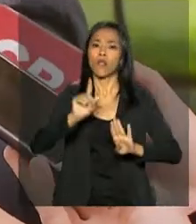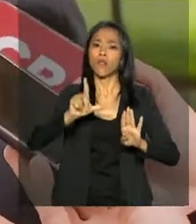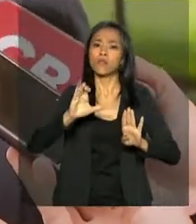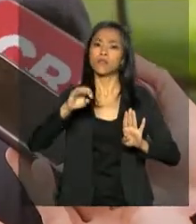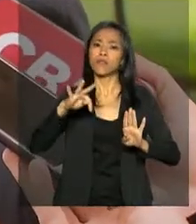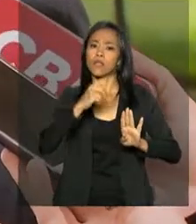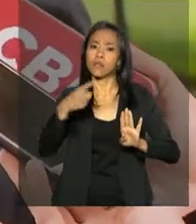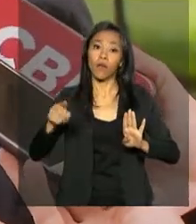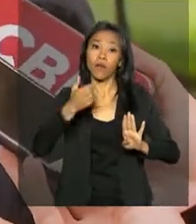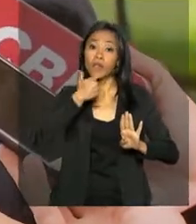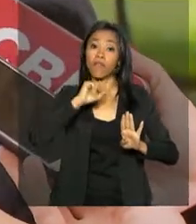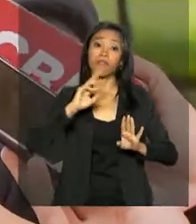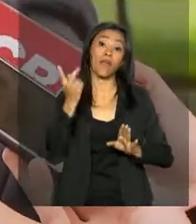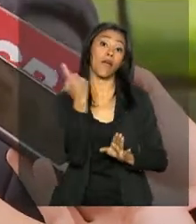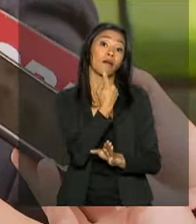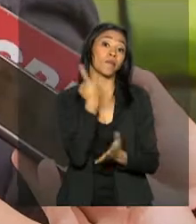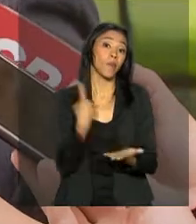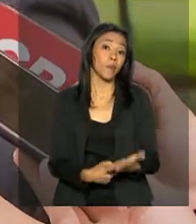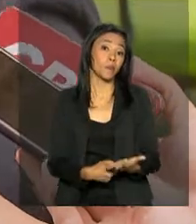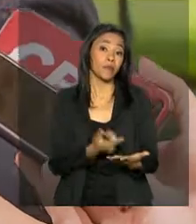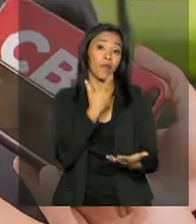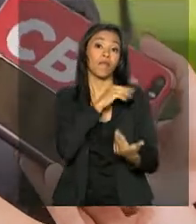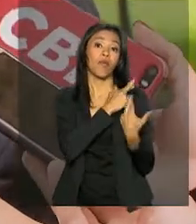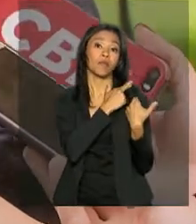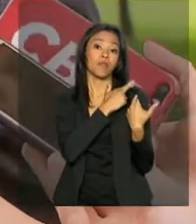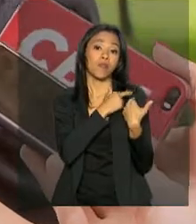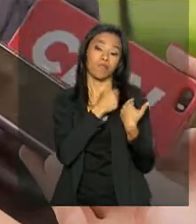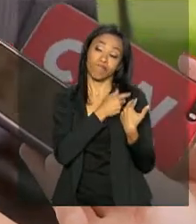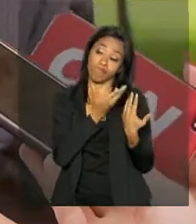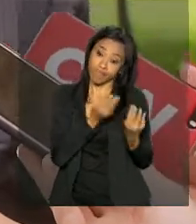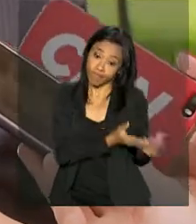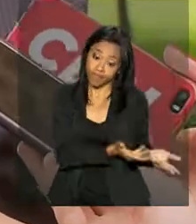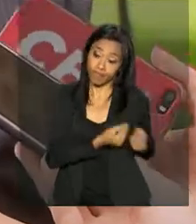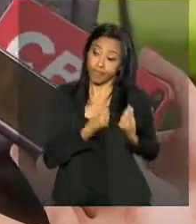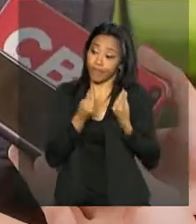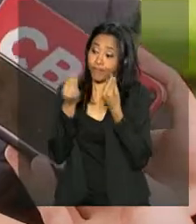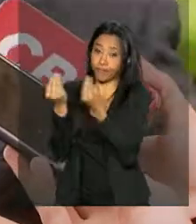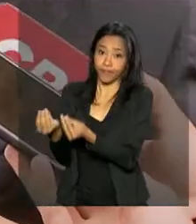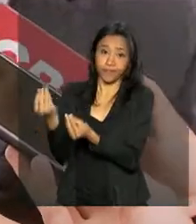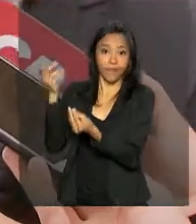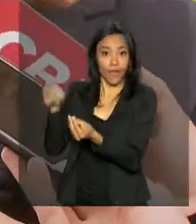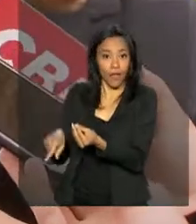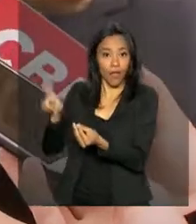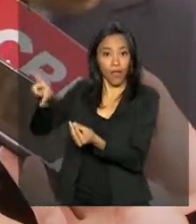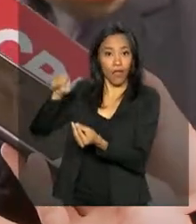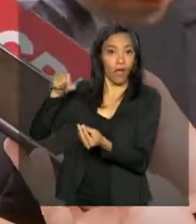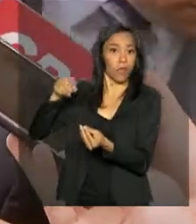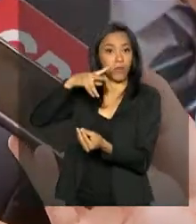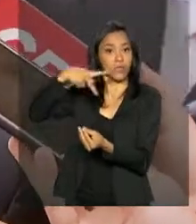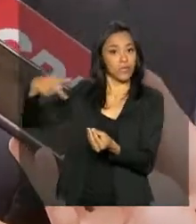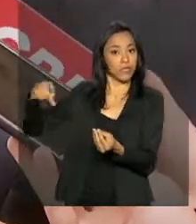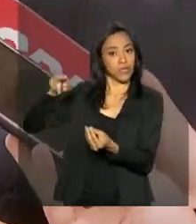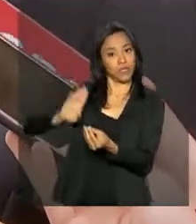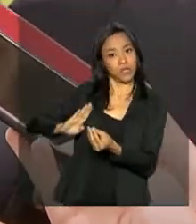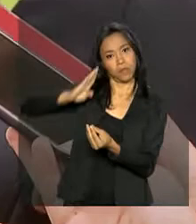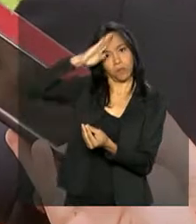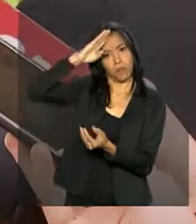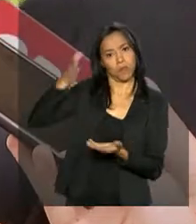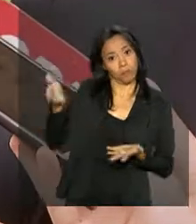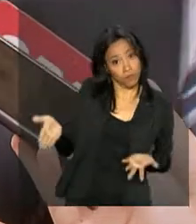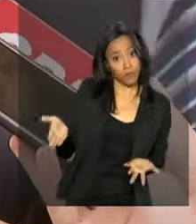colo do governo funcionários como é que a gente faz para que lado a gente direciona e isso os futuros ministros intenso claro como